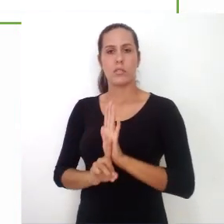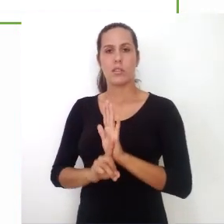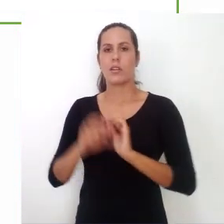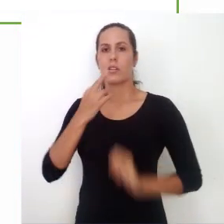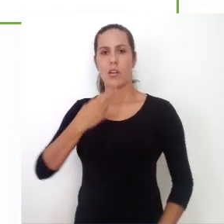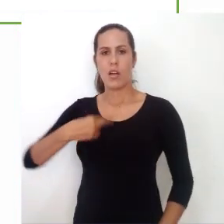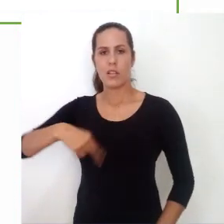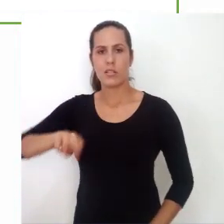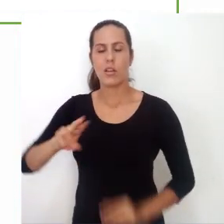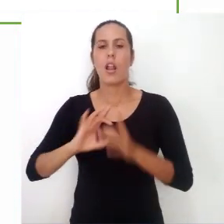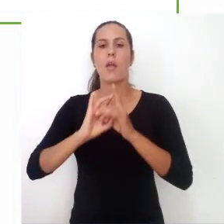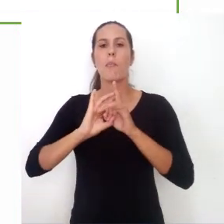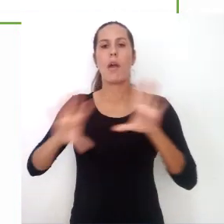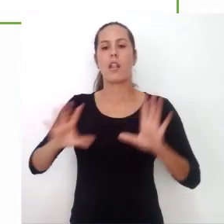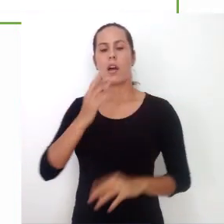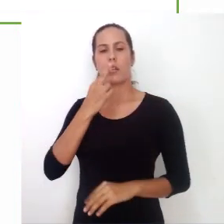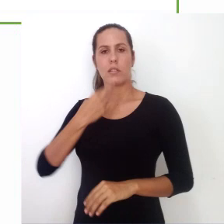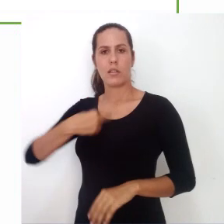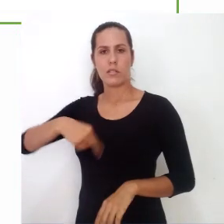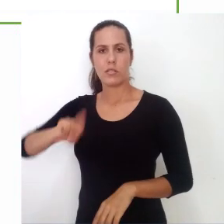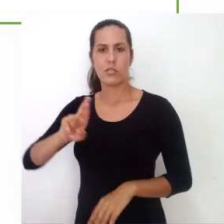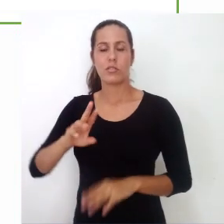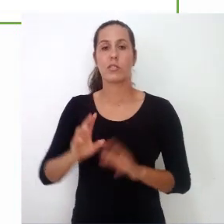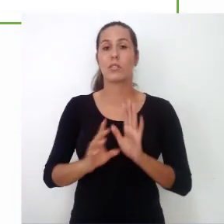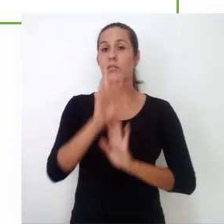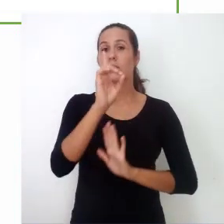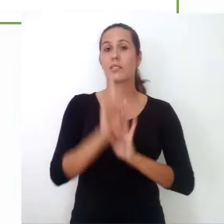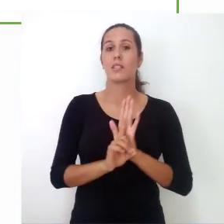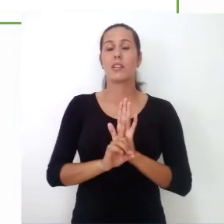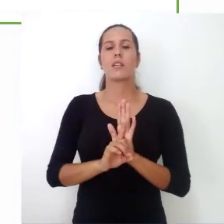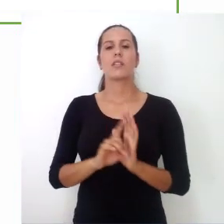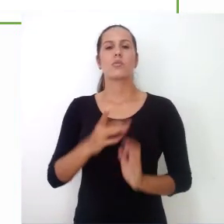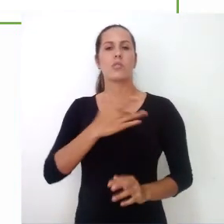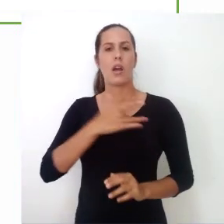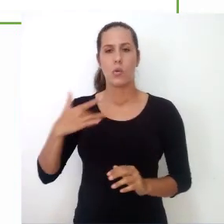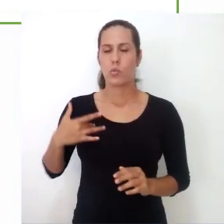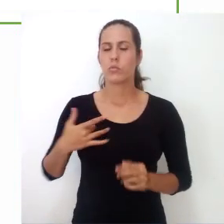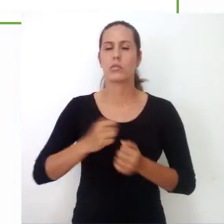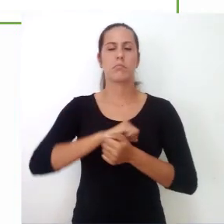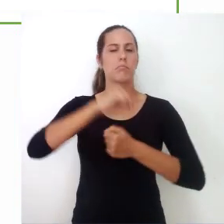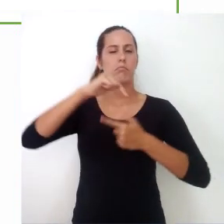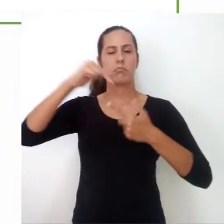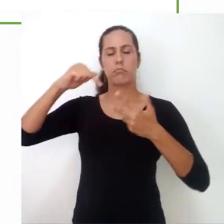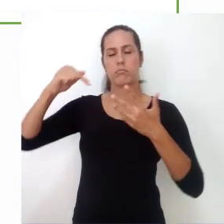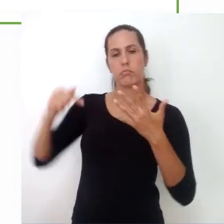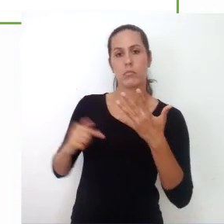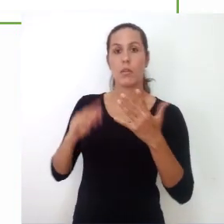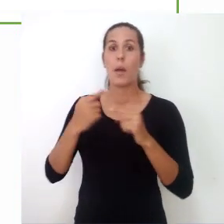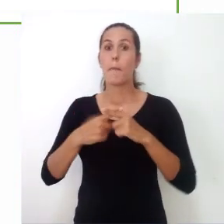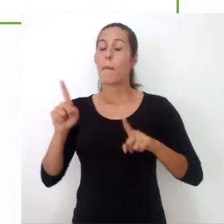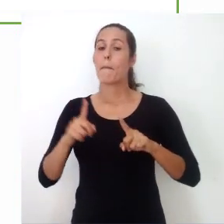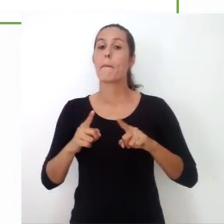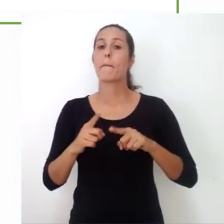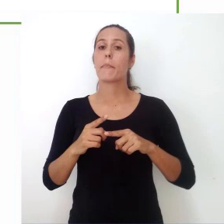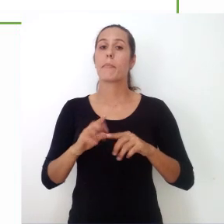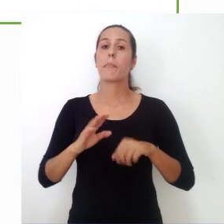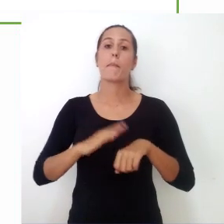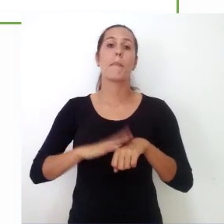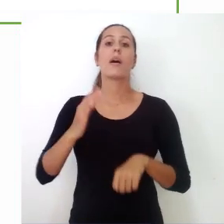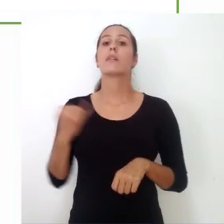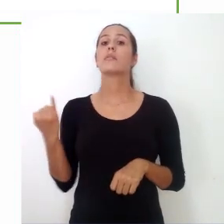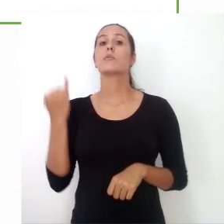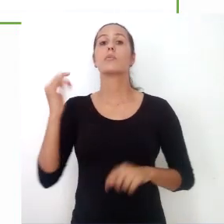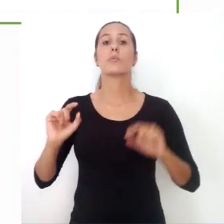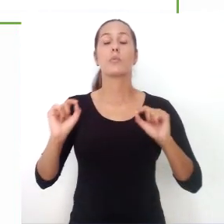a propriedade privada e agora o mais importante, o documento, a Declaração Universal dos